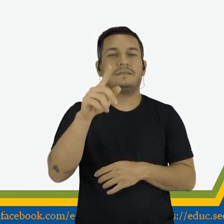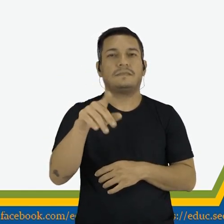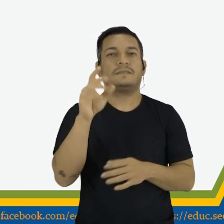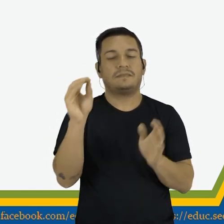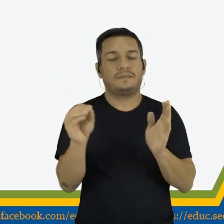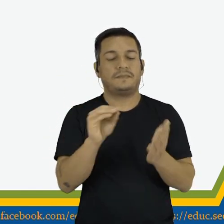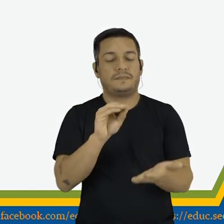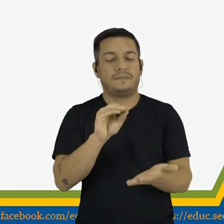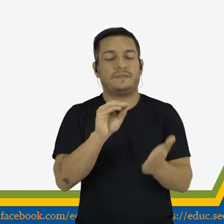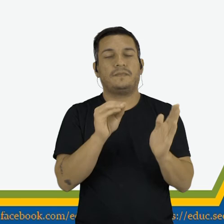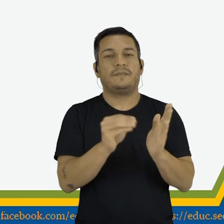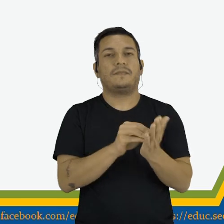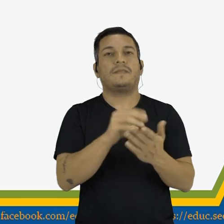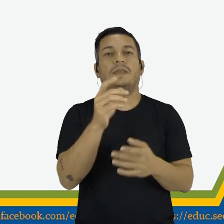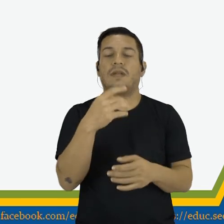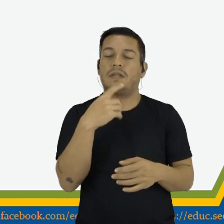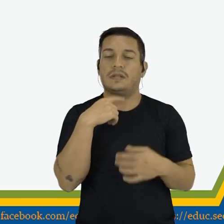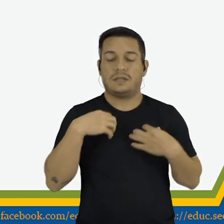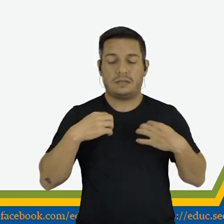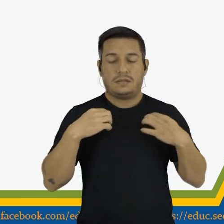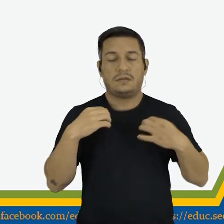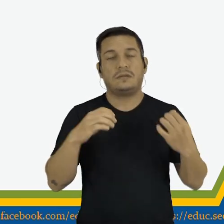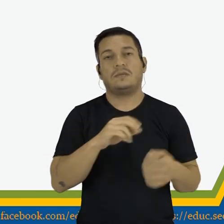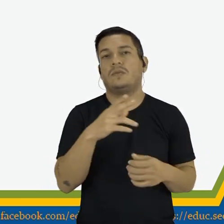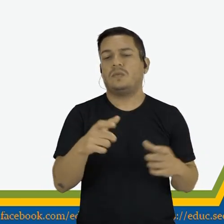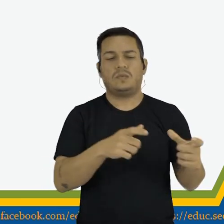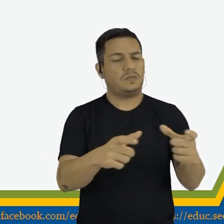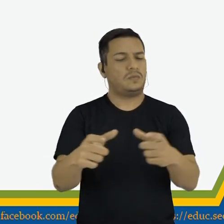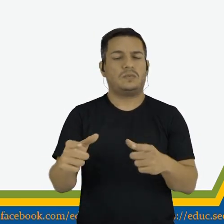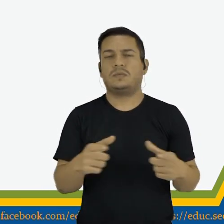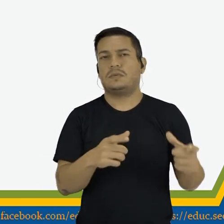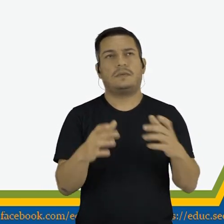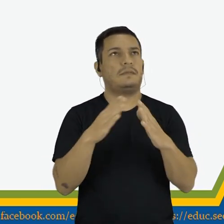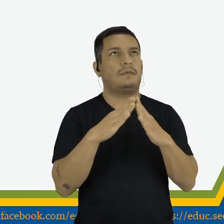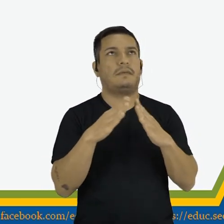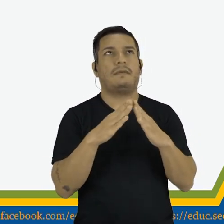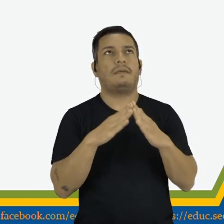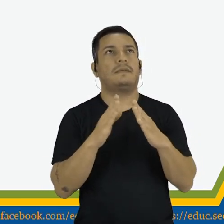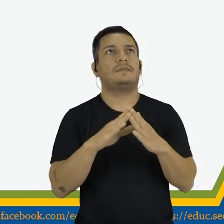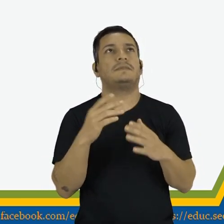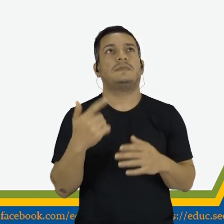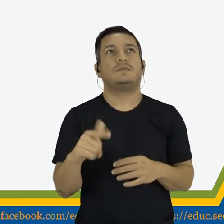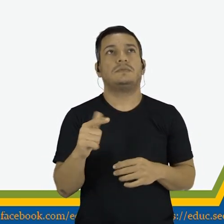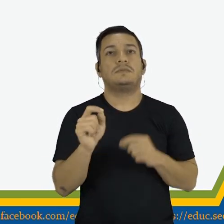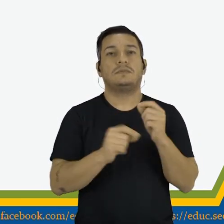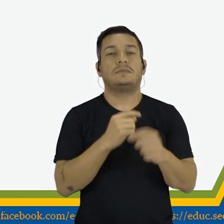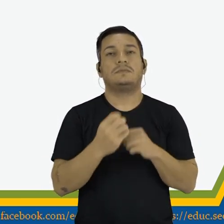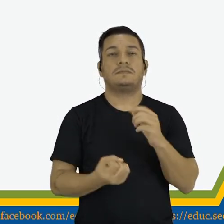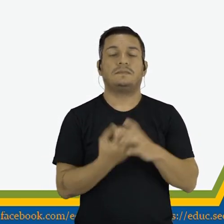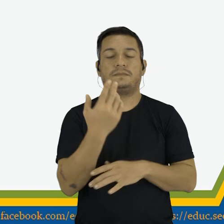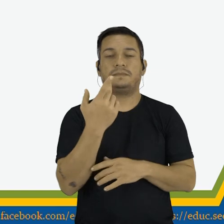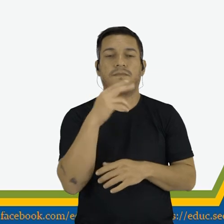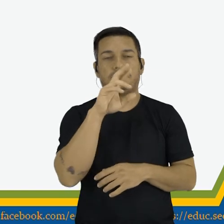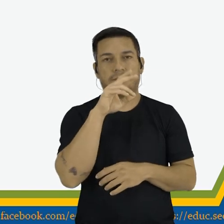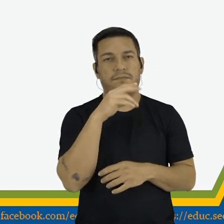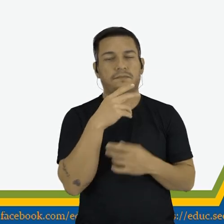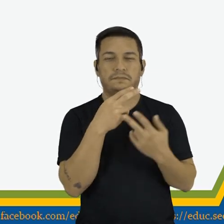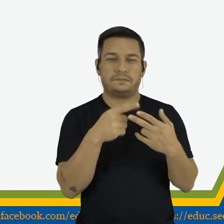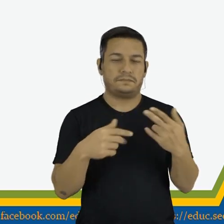uma naftalina, por exemplo, nas suas roupas ou em determinado ambiente para que não venha estar aparecendo nenhum